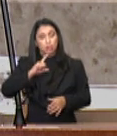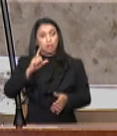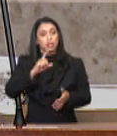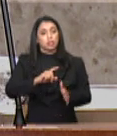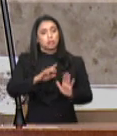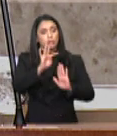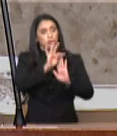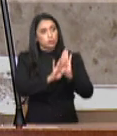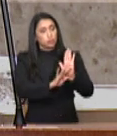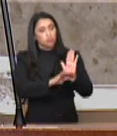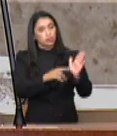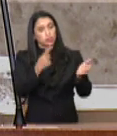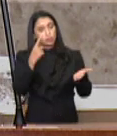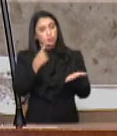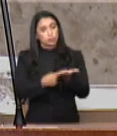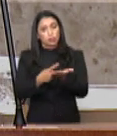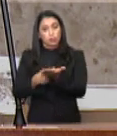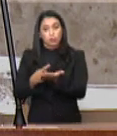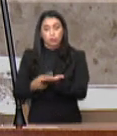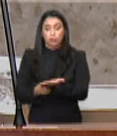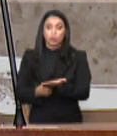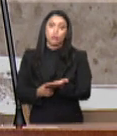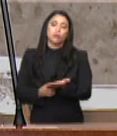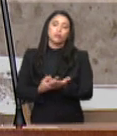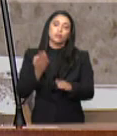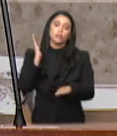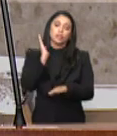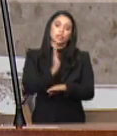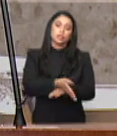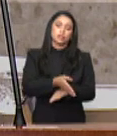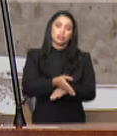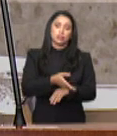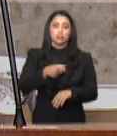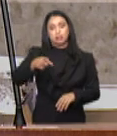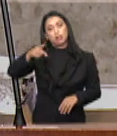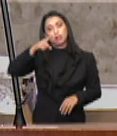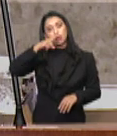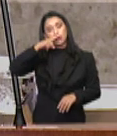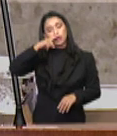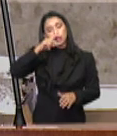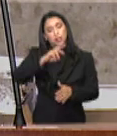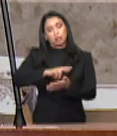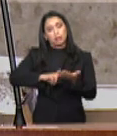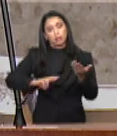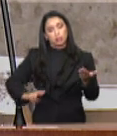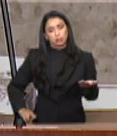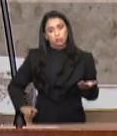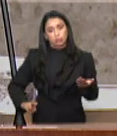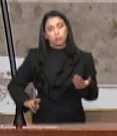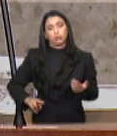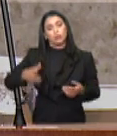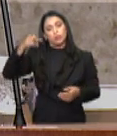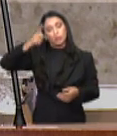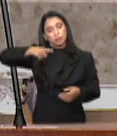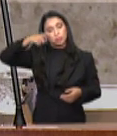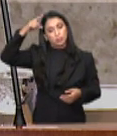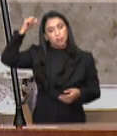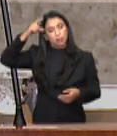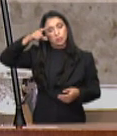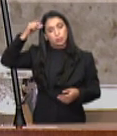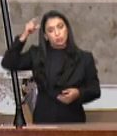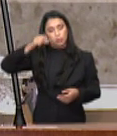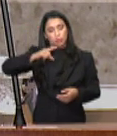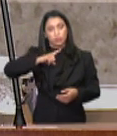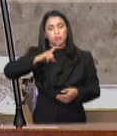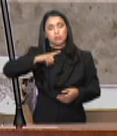redator para o acórdão. Vencidos os ministros Edson Fachin, relator, Luiz Roberto Barroso,